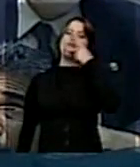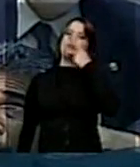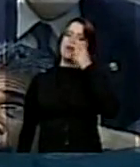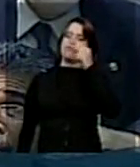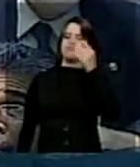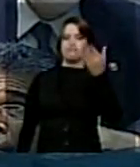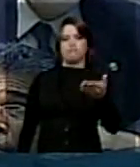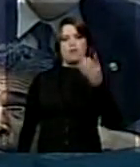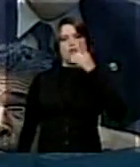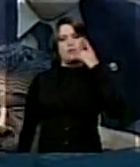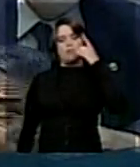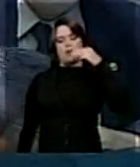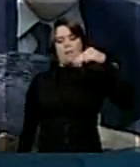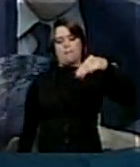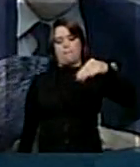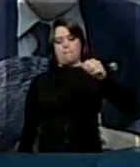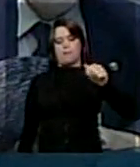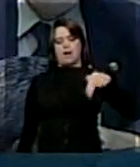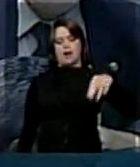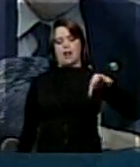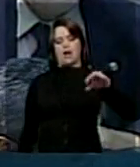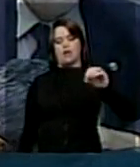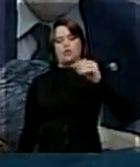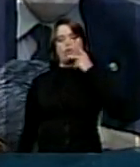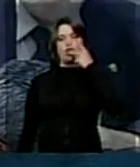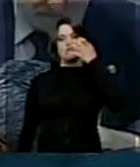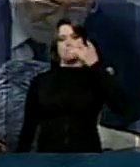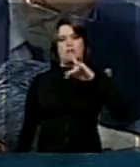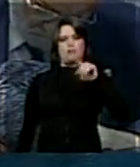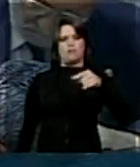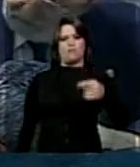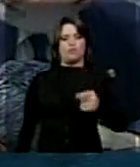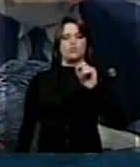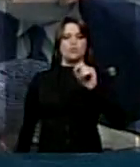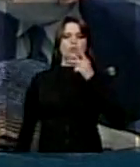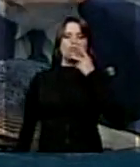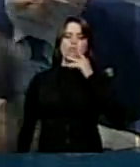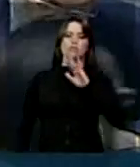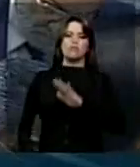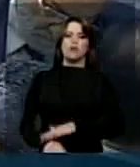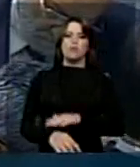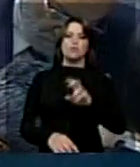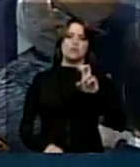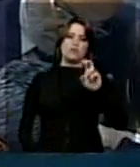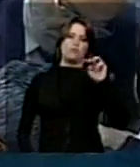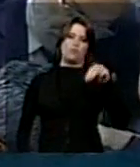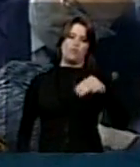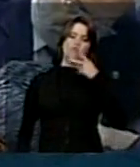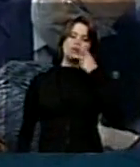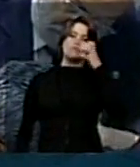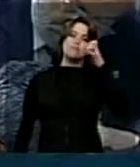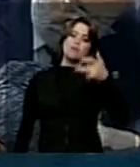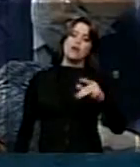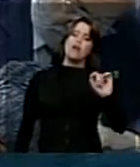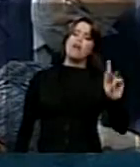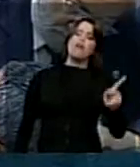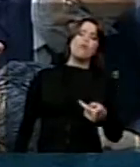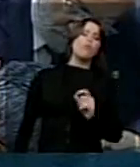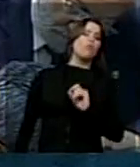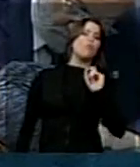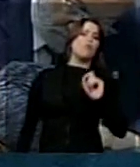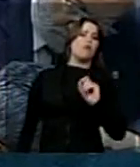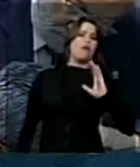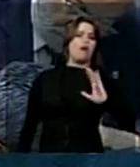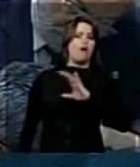grande deputado Manato, lá do nosso estado, e vamos falar daqui a pouco, no nosso tempo de 5 minutos, sobre o que aconteceu